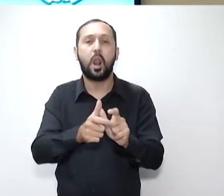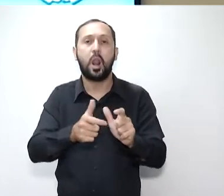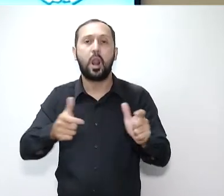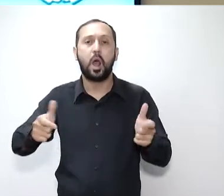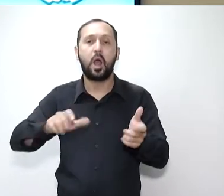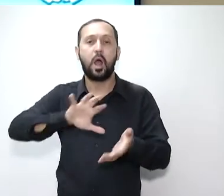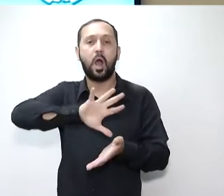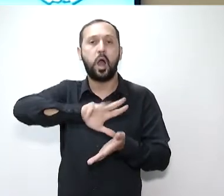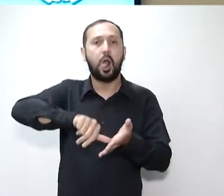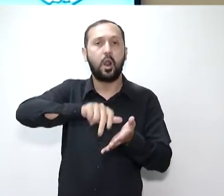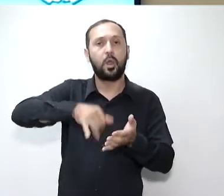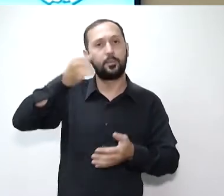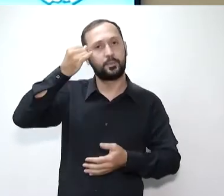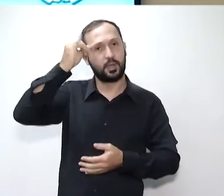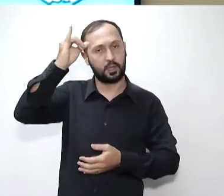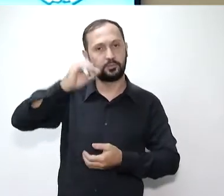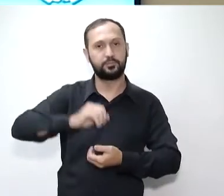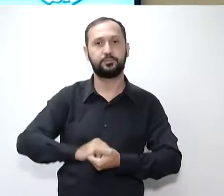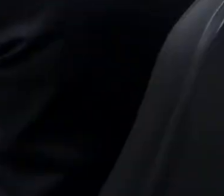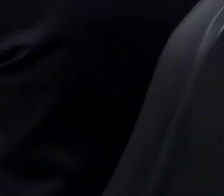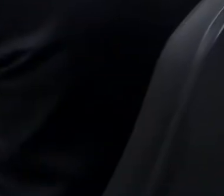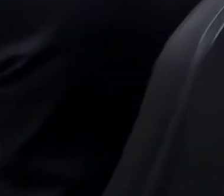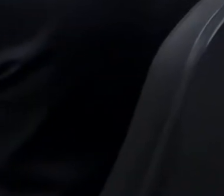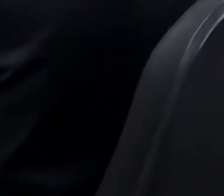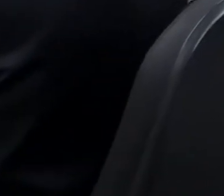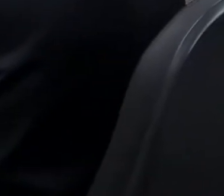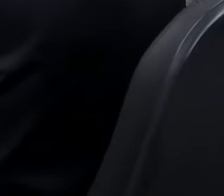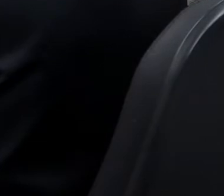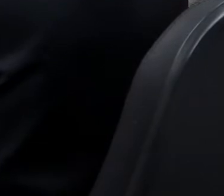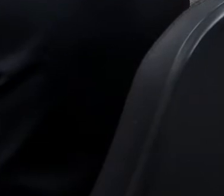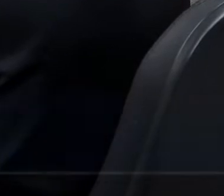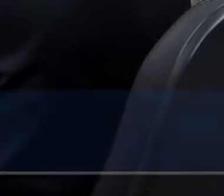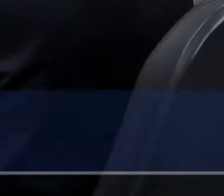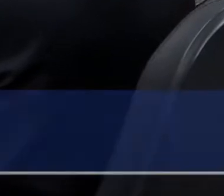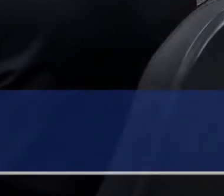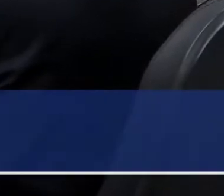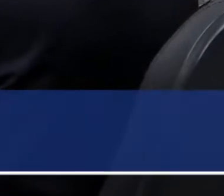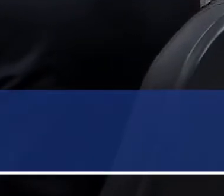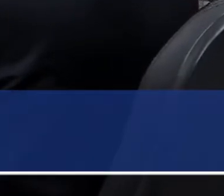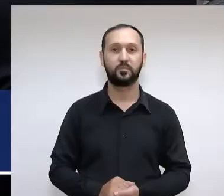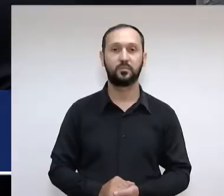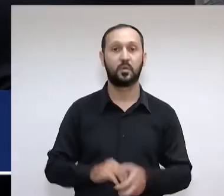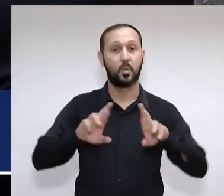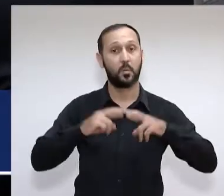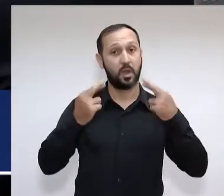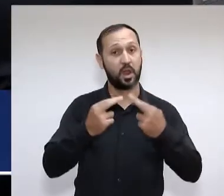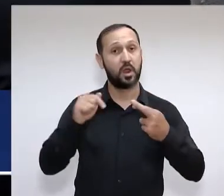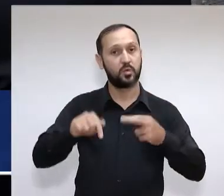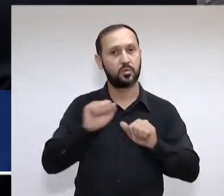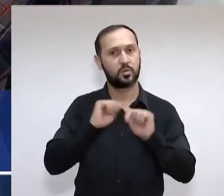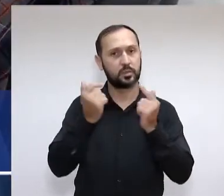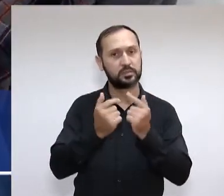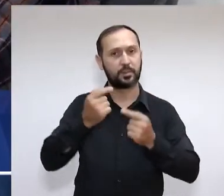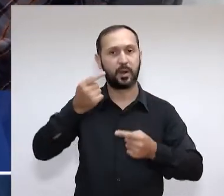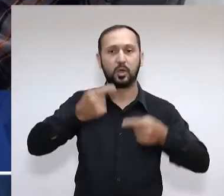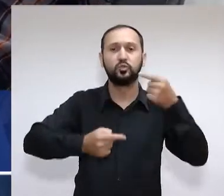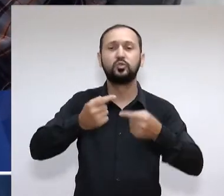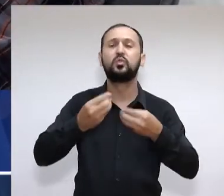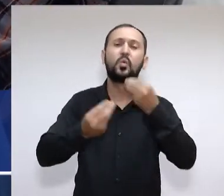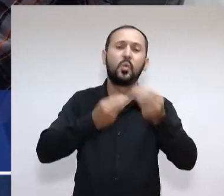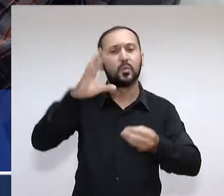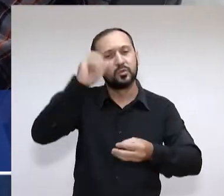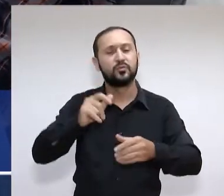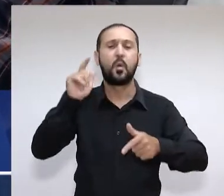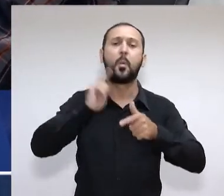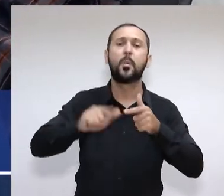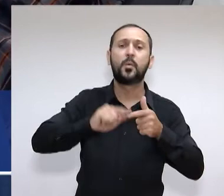furto e roubo de cabeças de gado. Reunião na Assembleia Legislativa debateu soluções para casos de abigeato ou